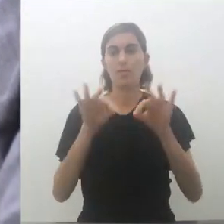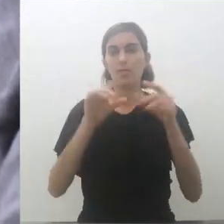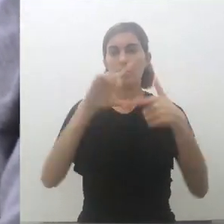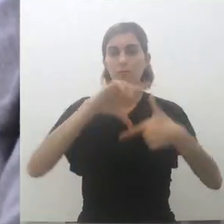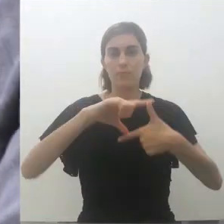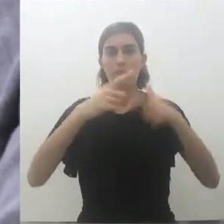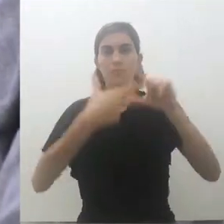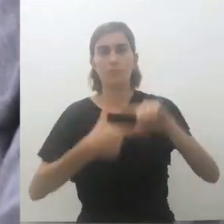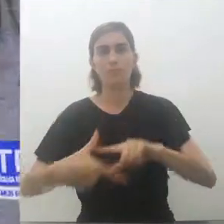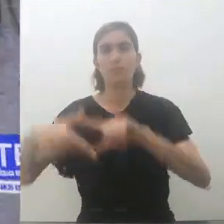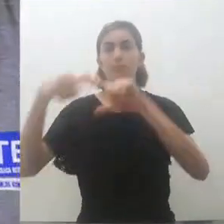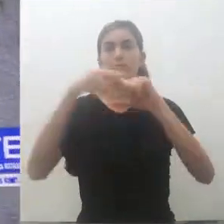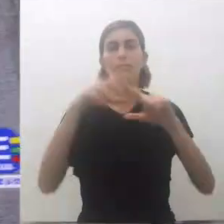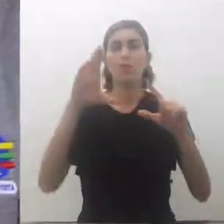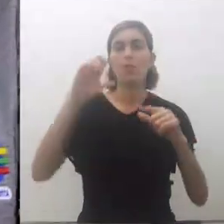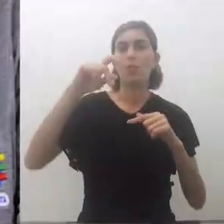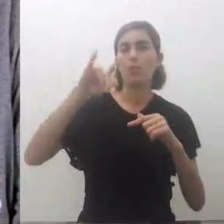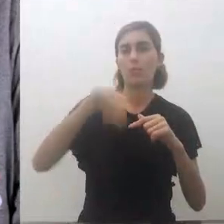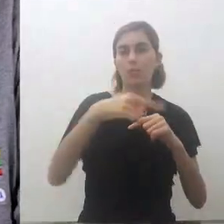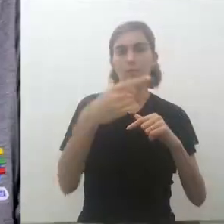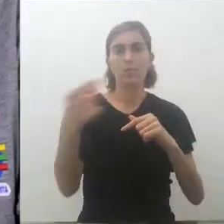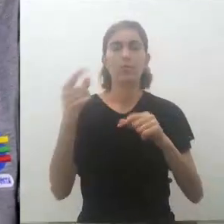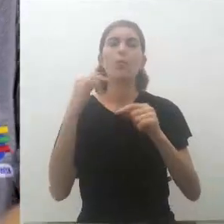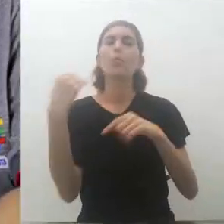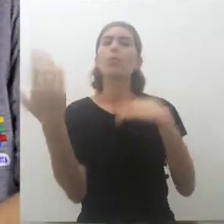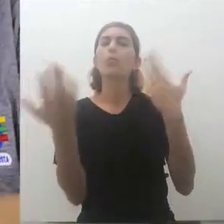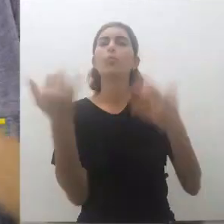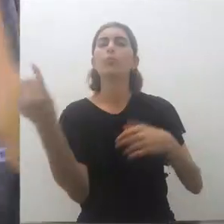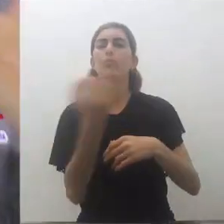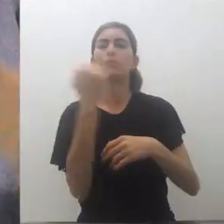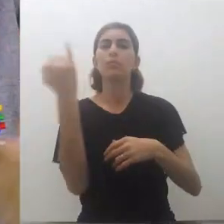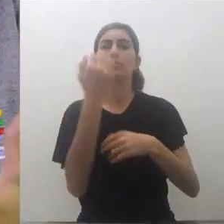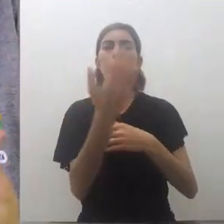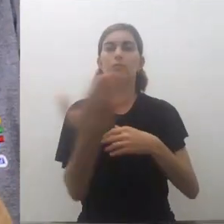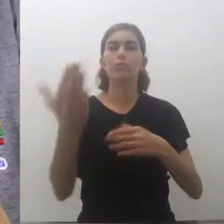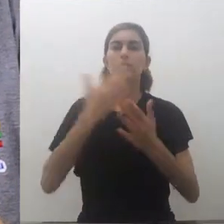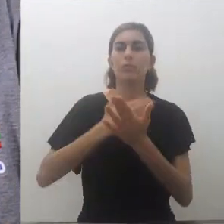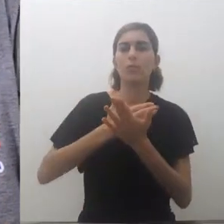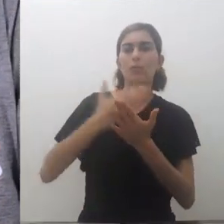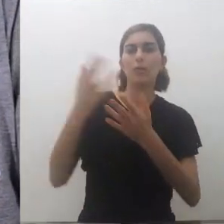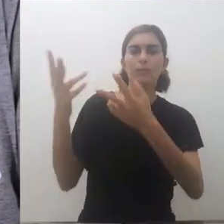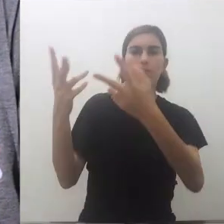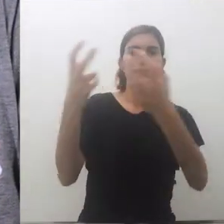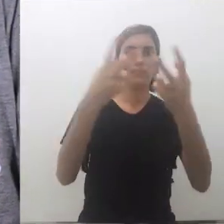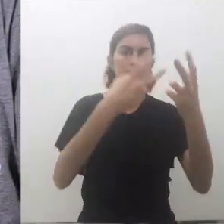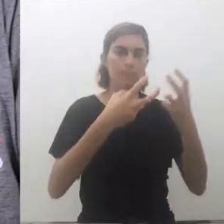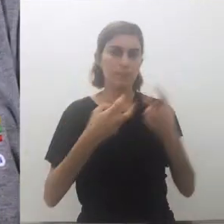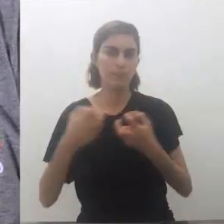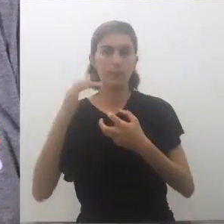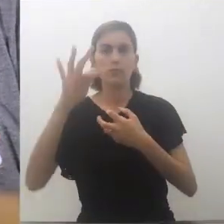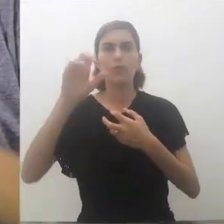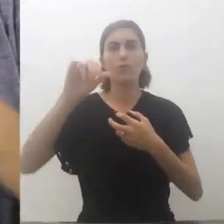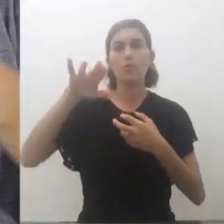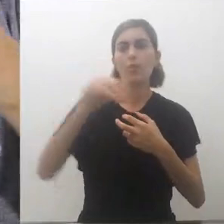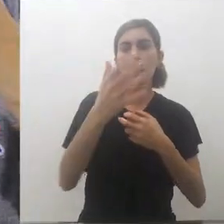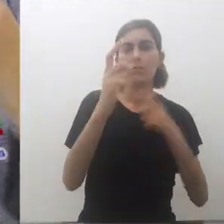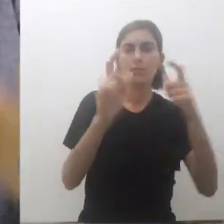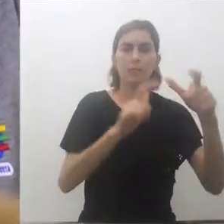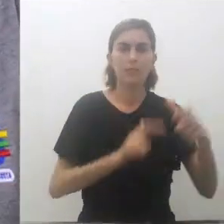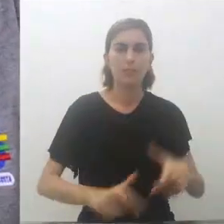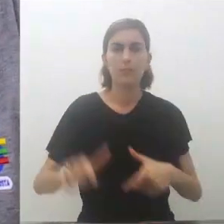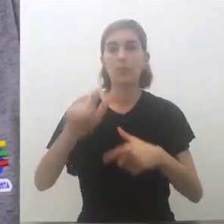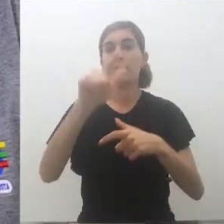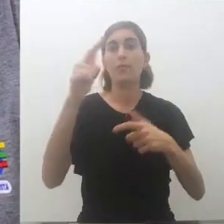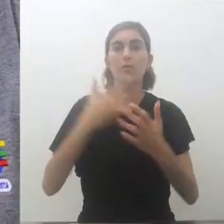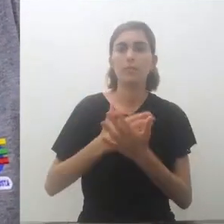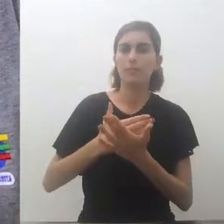gerando composições. Qual a importância disso? Que você comece a perceber essas formas nos ambientes, que você, ao iniciar